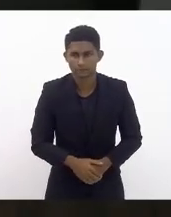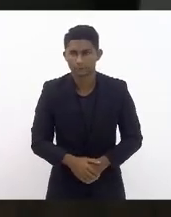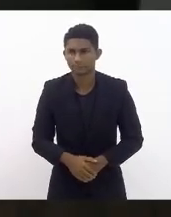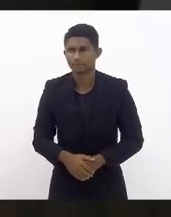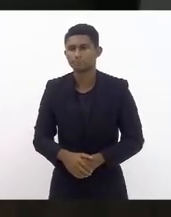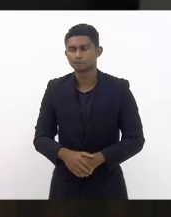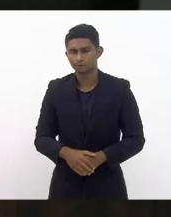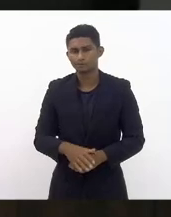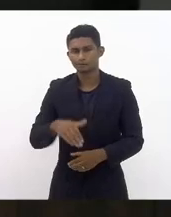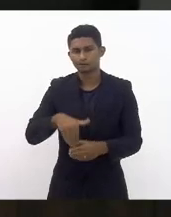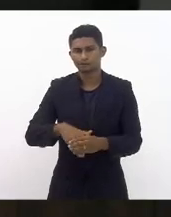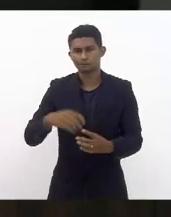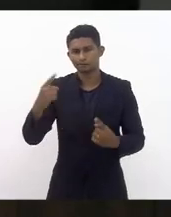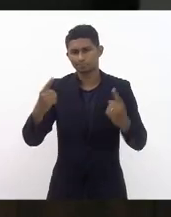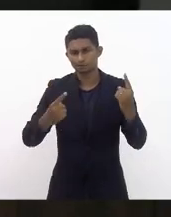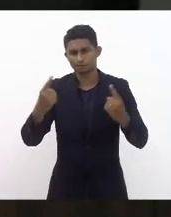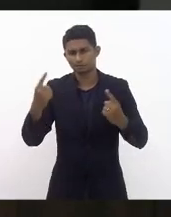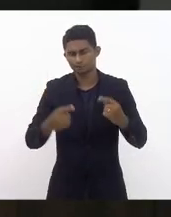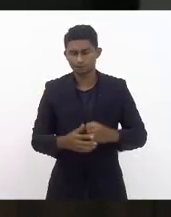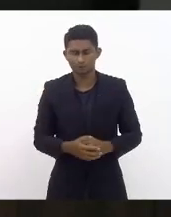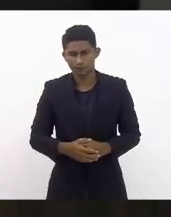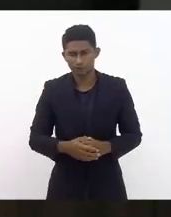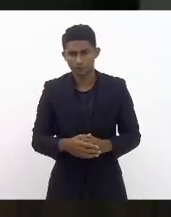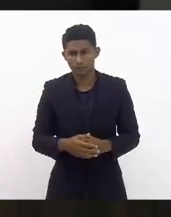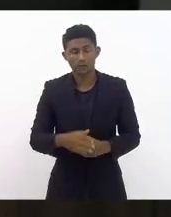1-1. Deputado Marcos Miller.